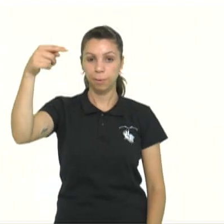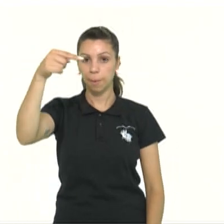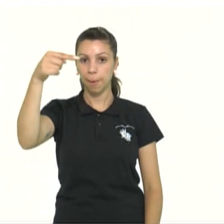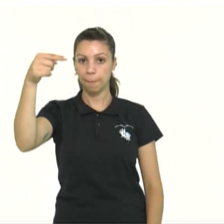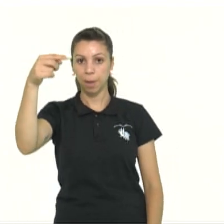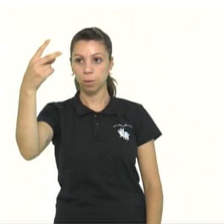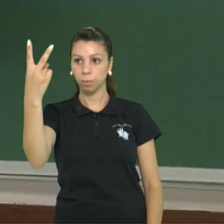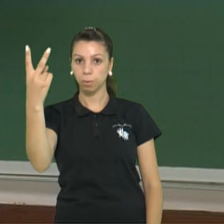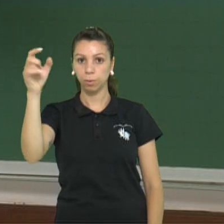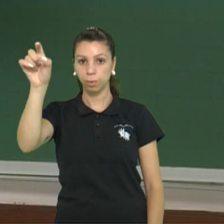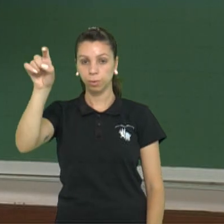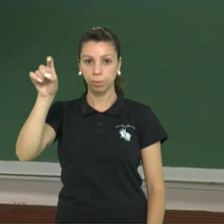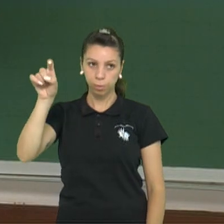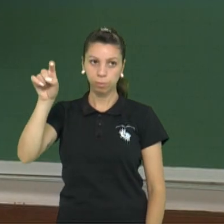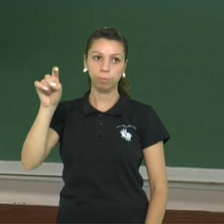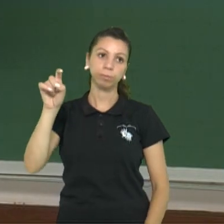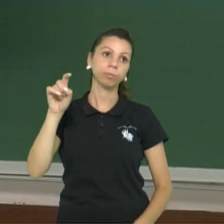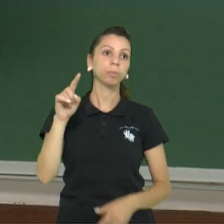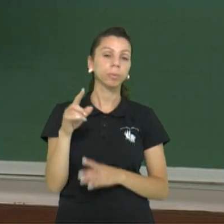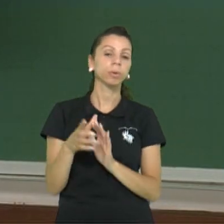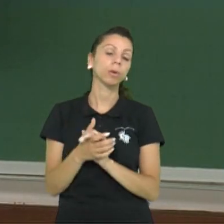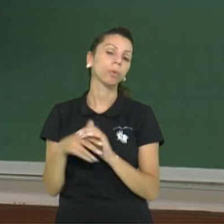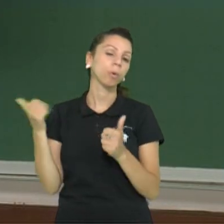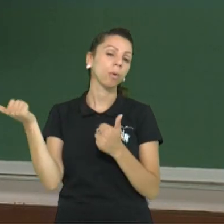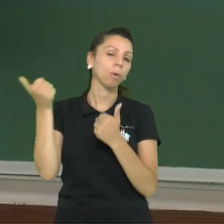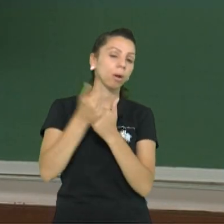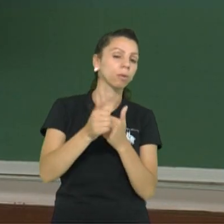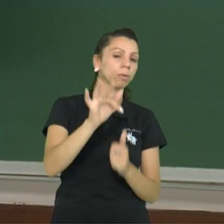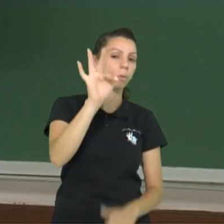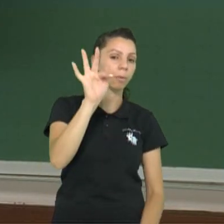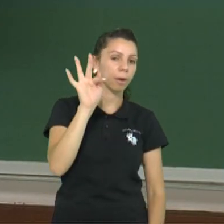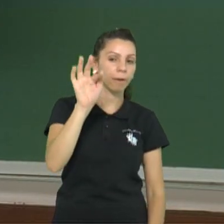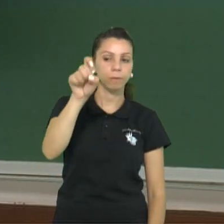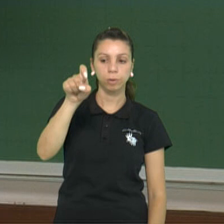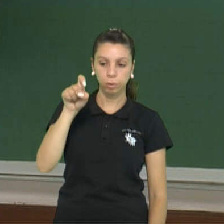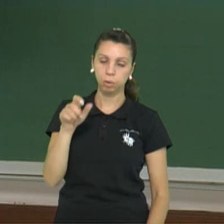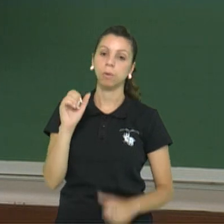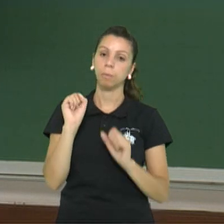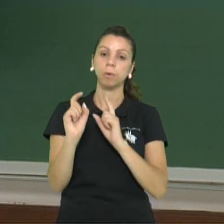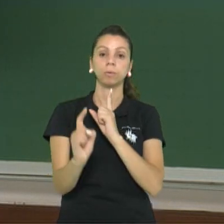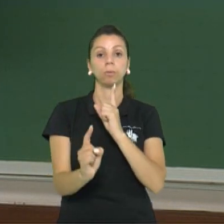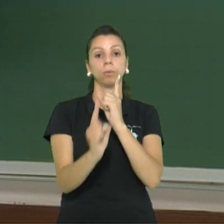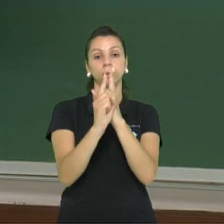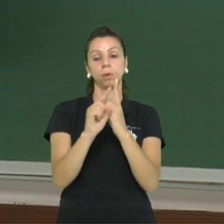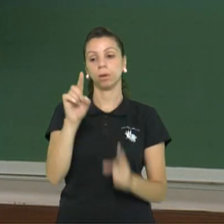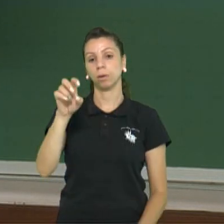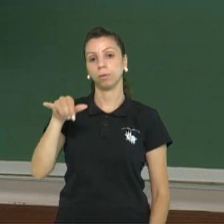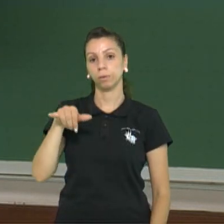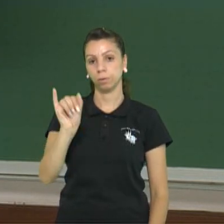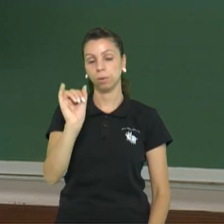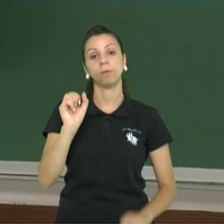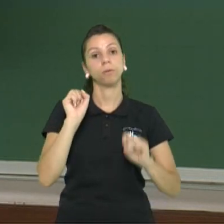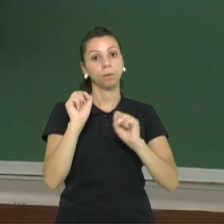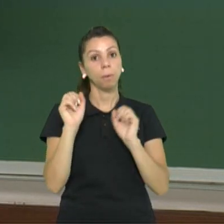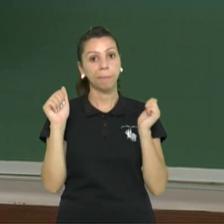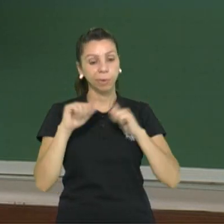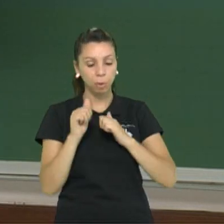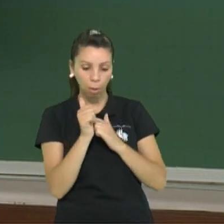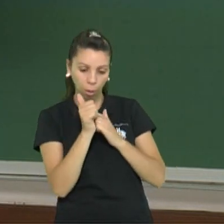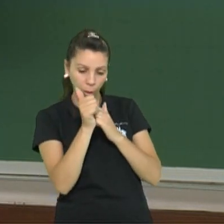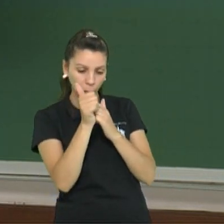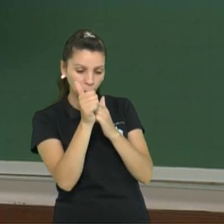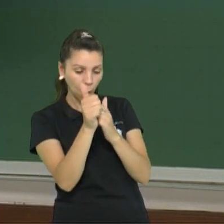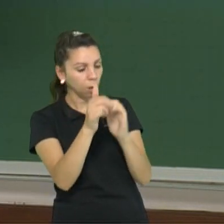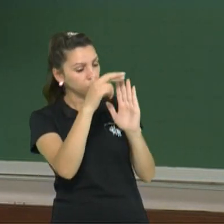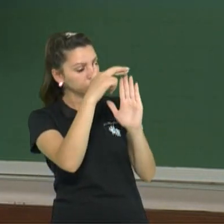de f de x, eu também posso encontrar o y ali. Você precisa seguir um roteirinho, né? Que alguns professores também chamam, é uma receitinha